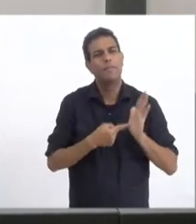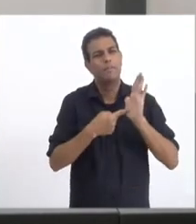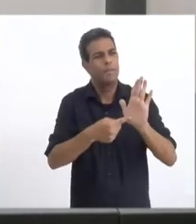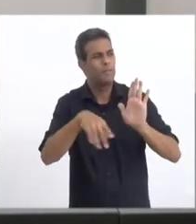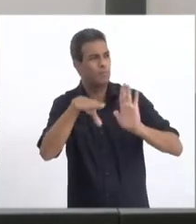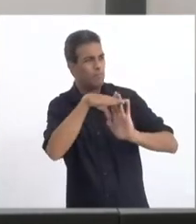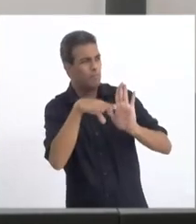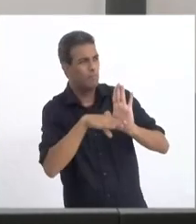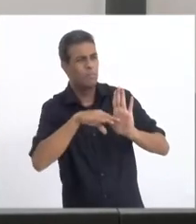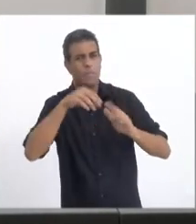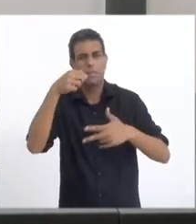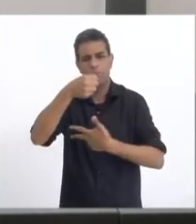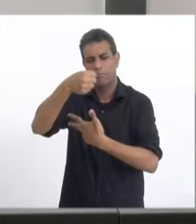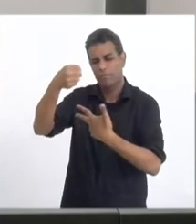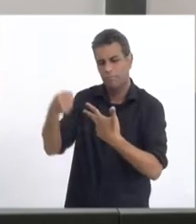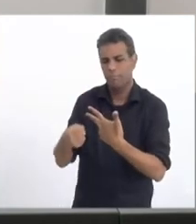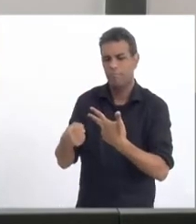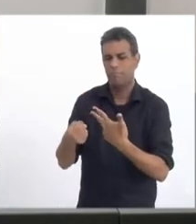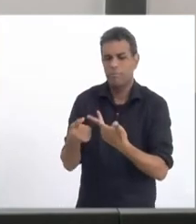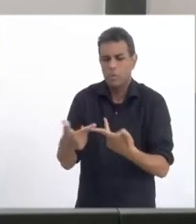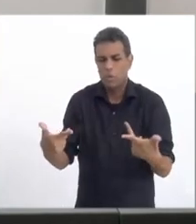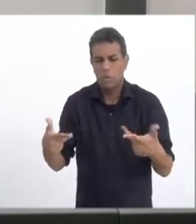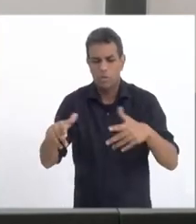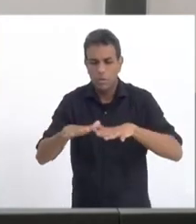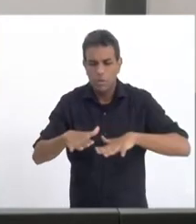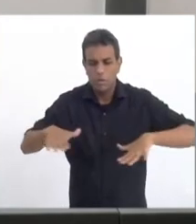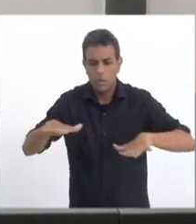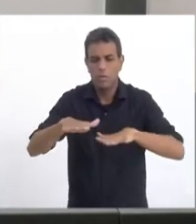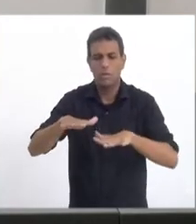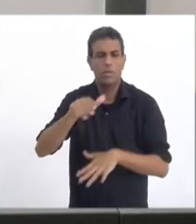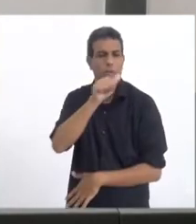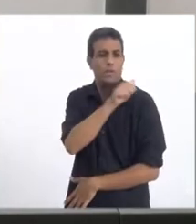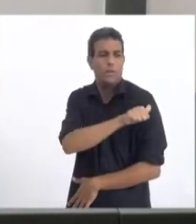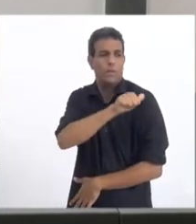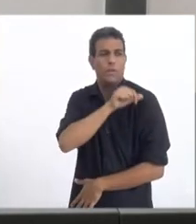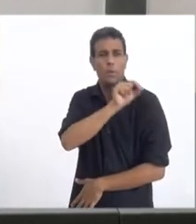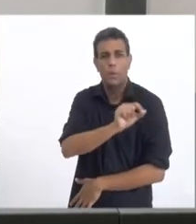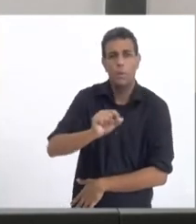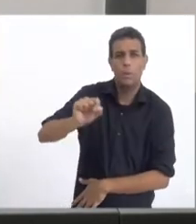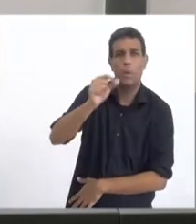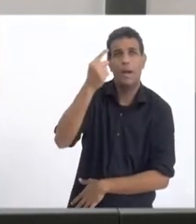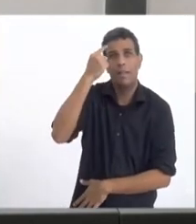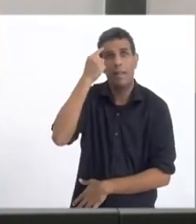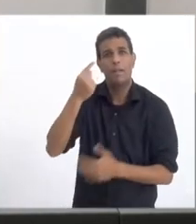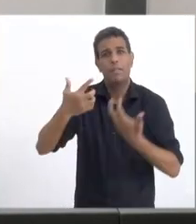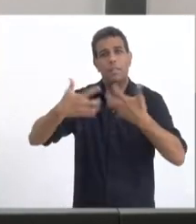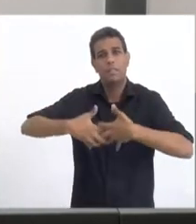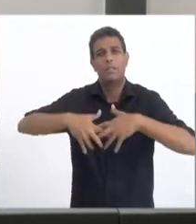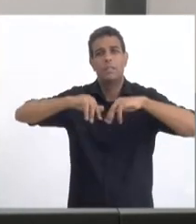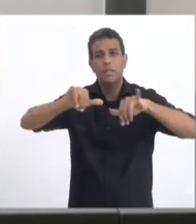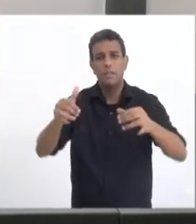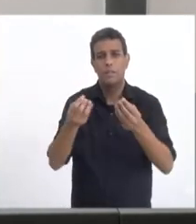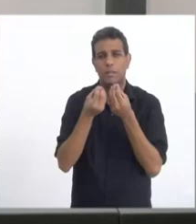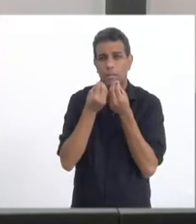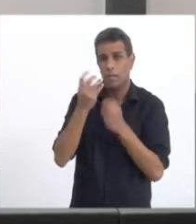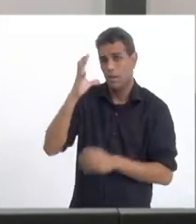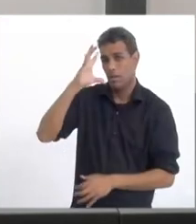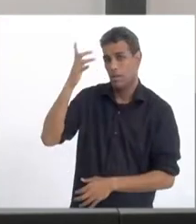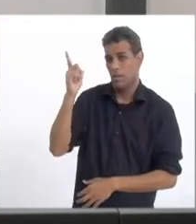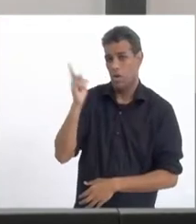apresentar ao Poder Executivo, tanto nível de Estado quanto também nível de município, soluções que